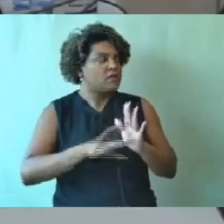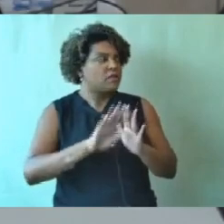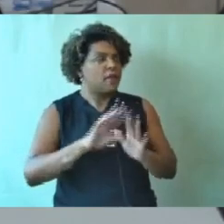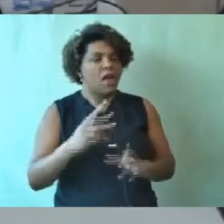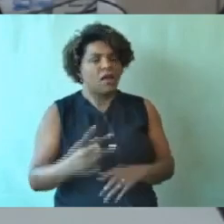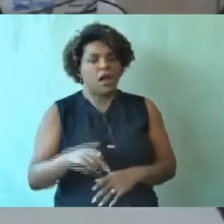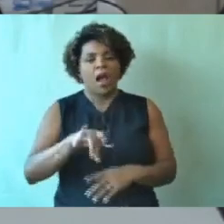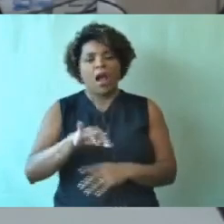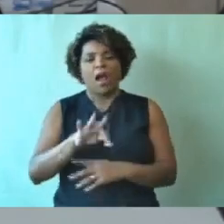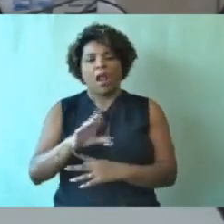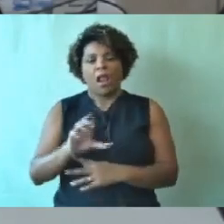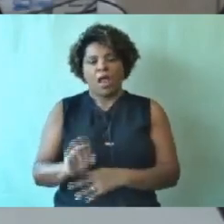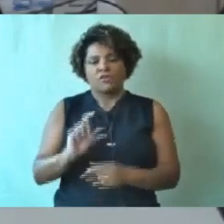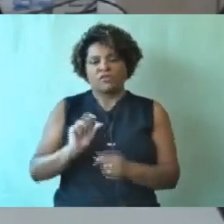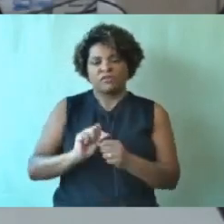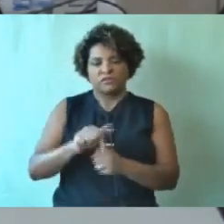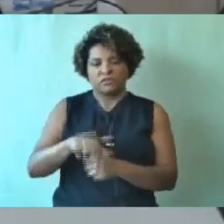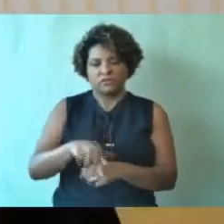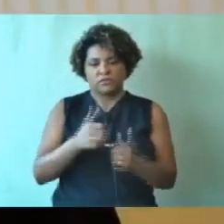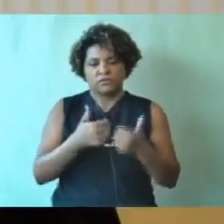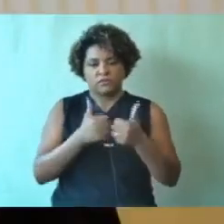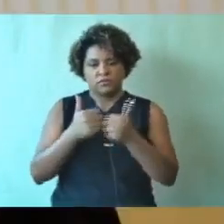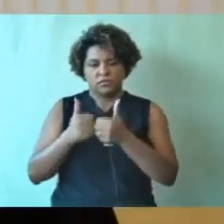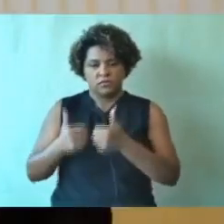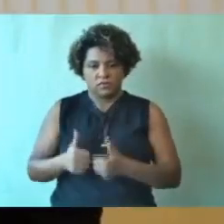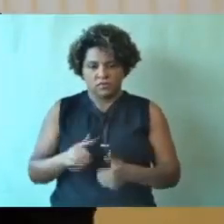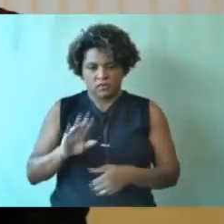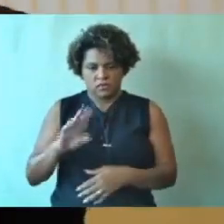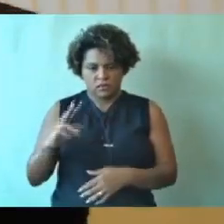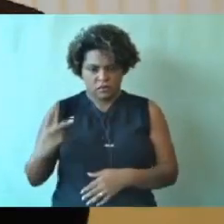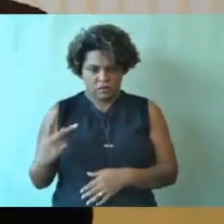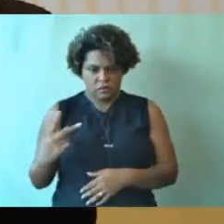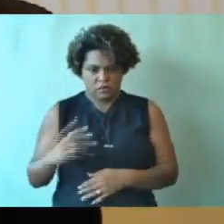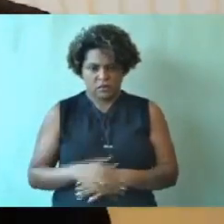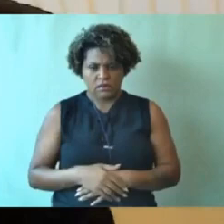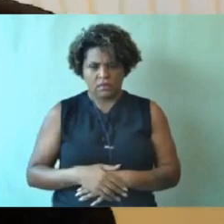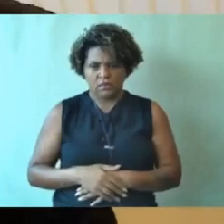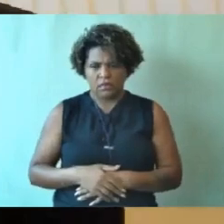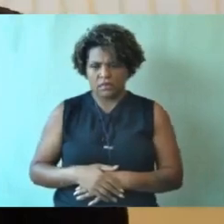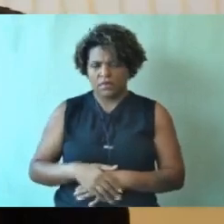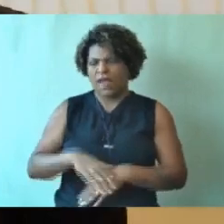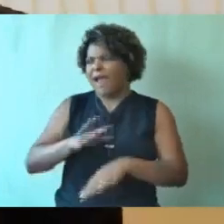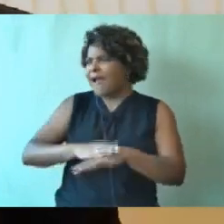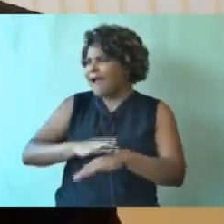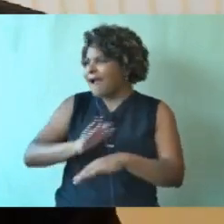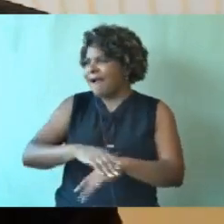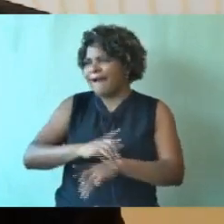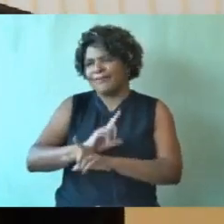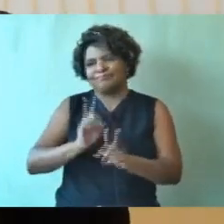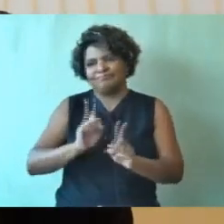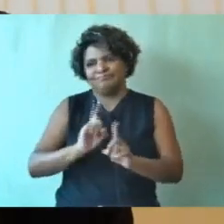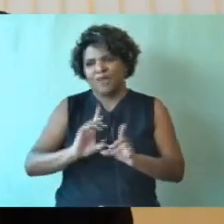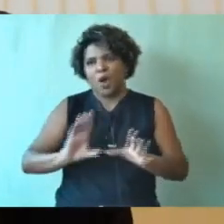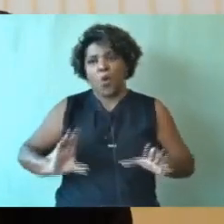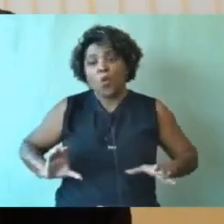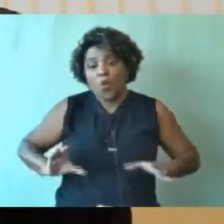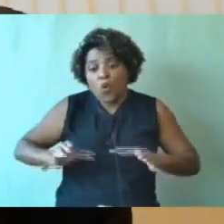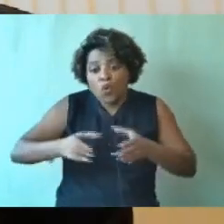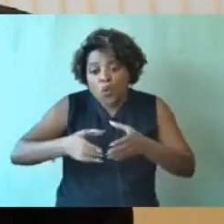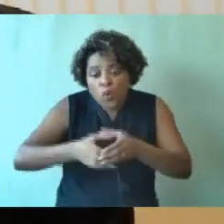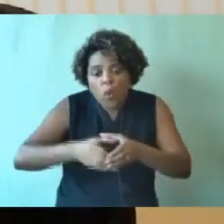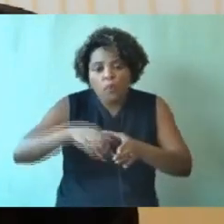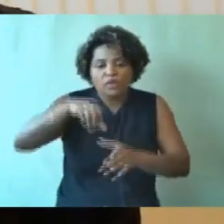na cidade de Belo Horizonte? Não foi eu. O consórcio votou e no dia da